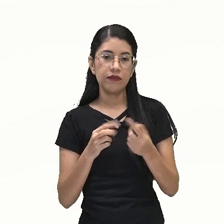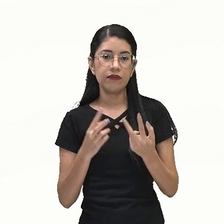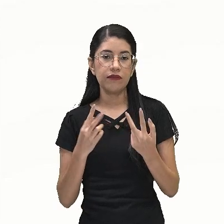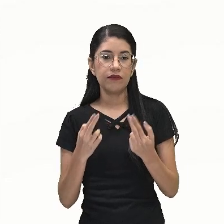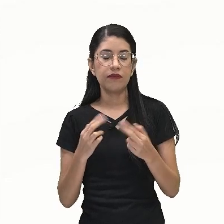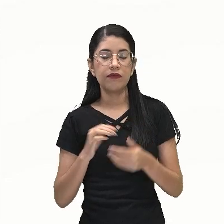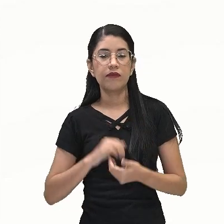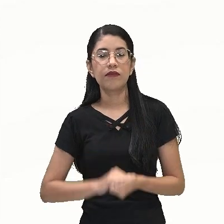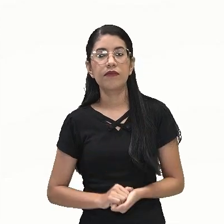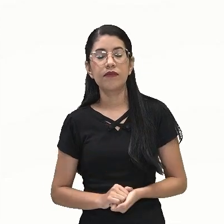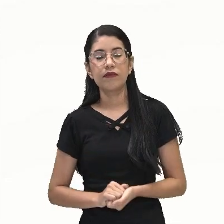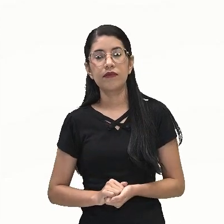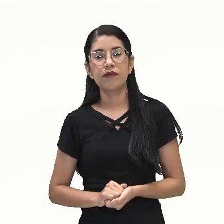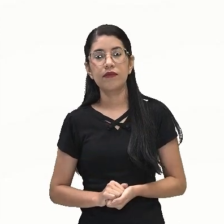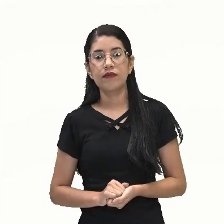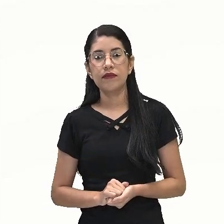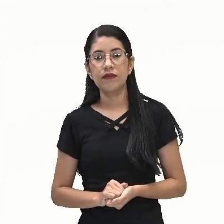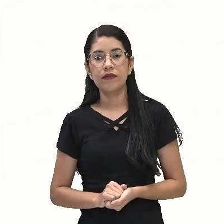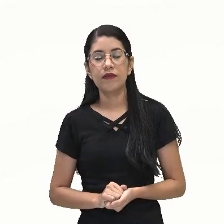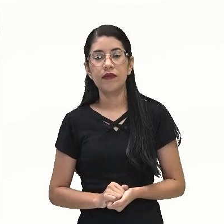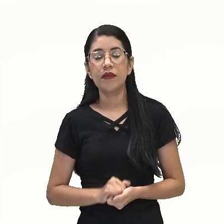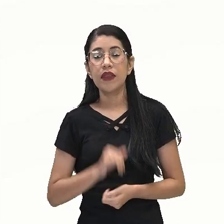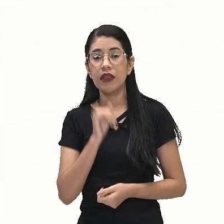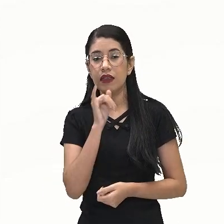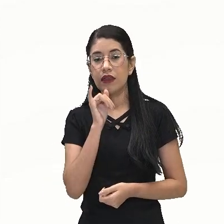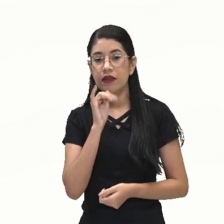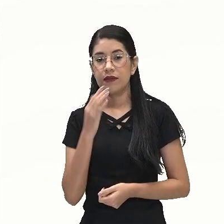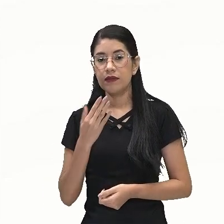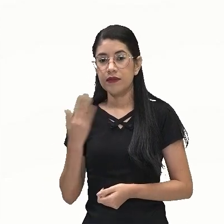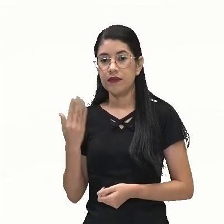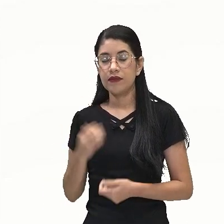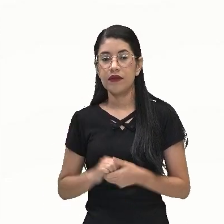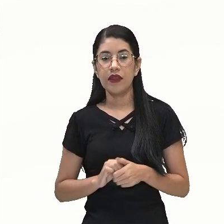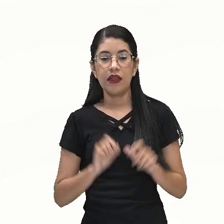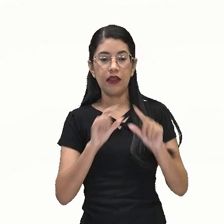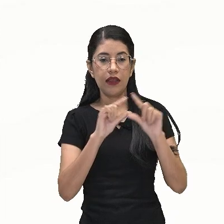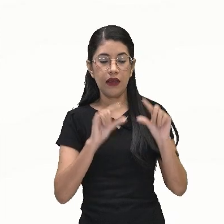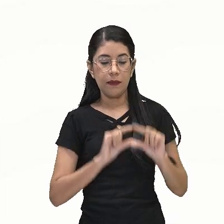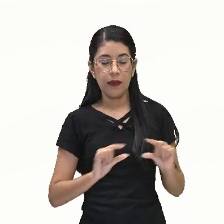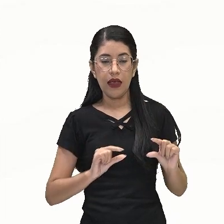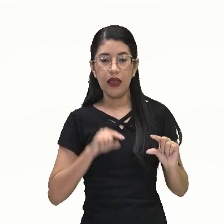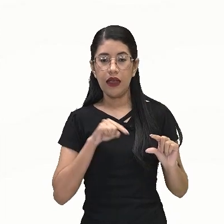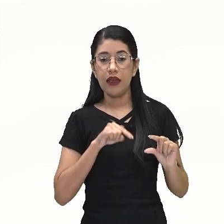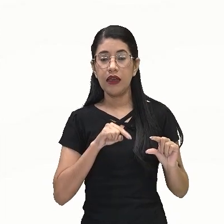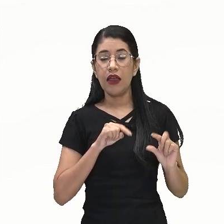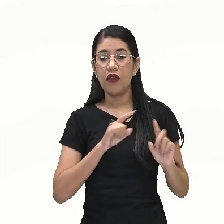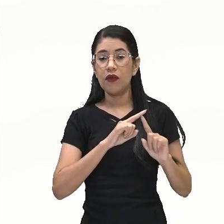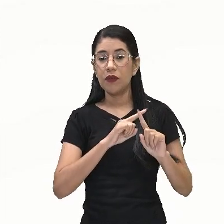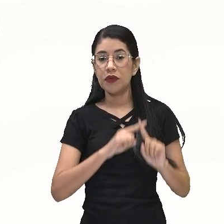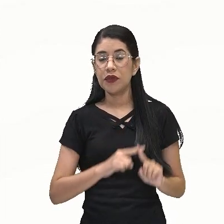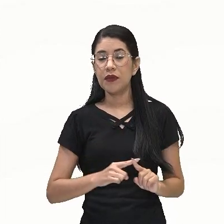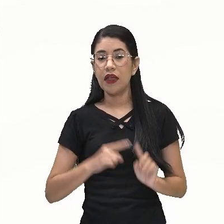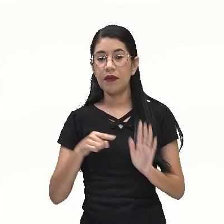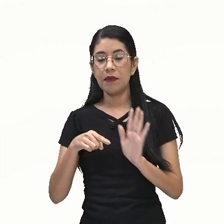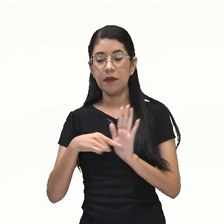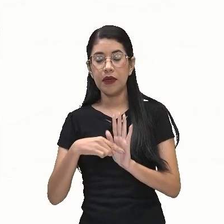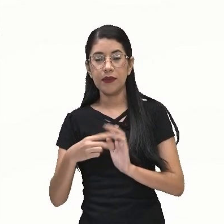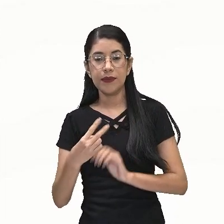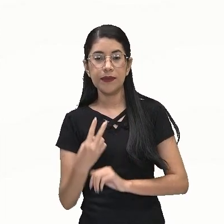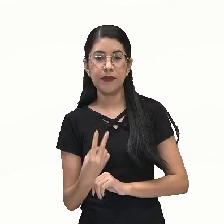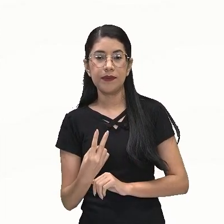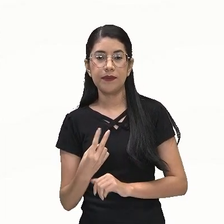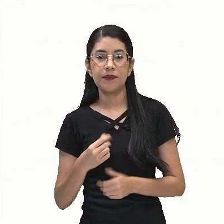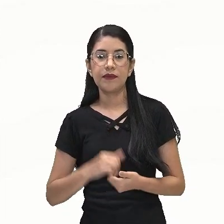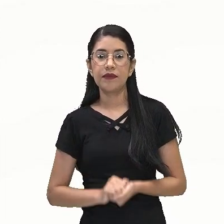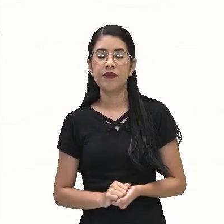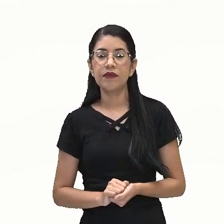mesmo. E aqui, por exemplo, ó, eu vou pegar a minha segunda equação e multiplicar ela toda por menos 2.